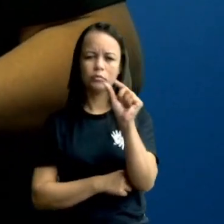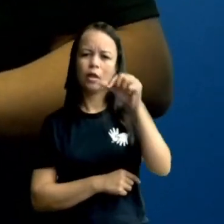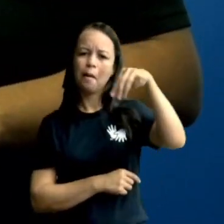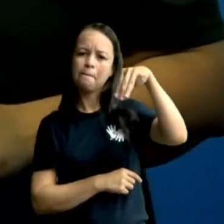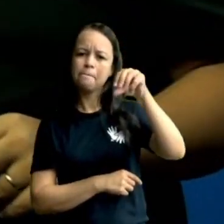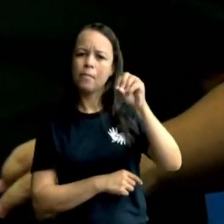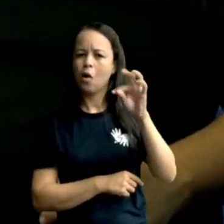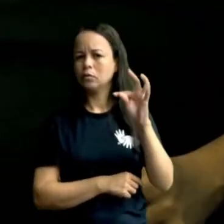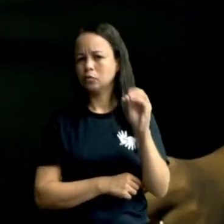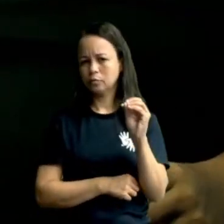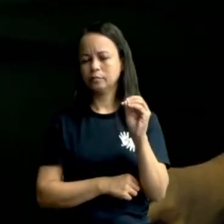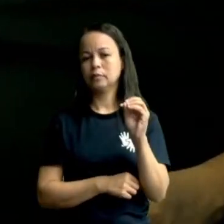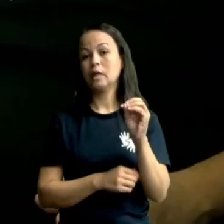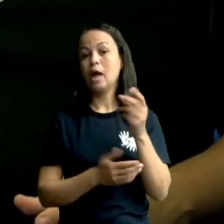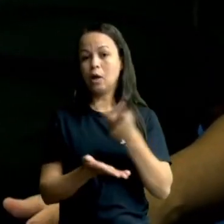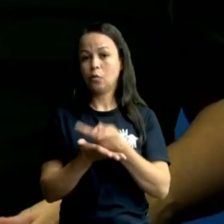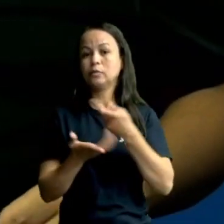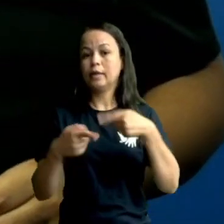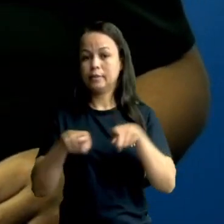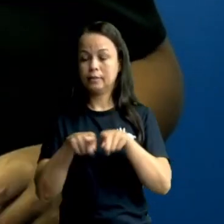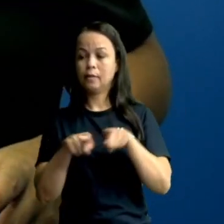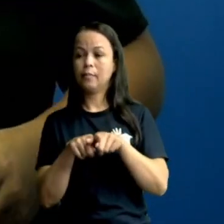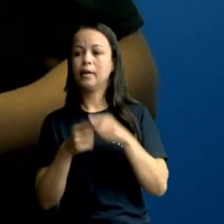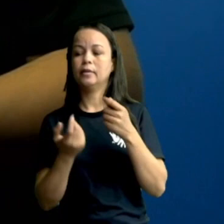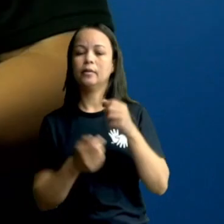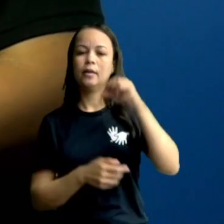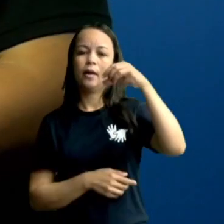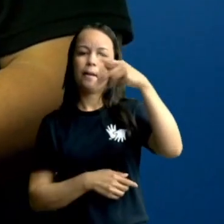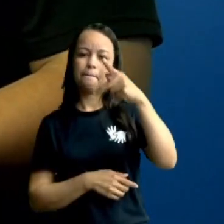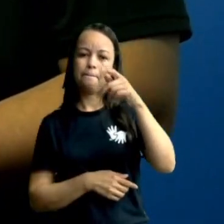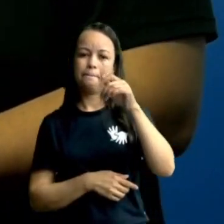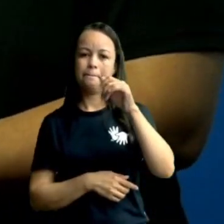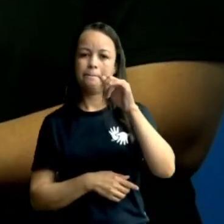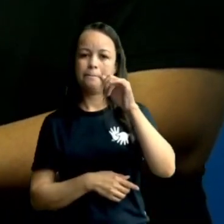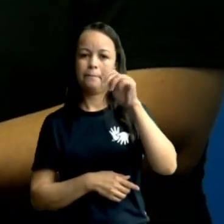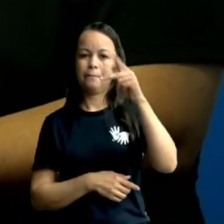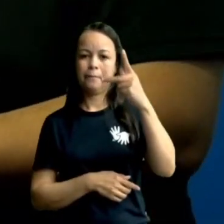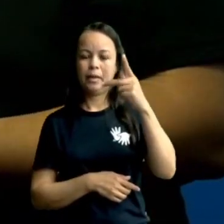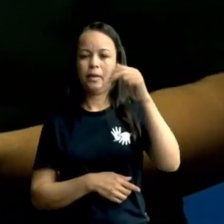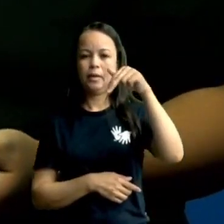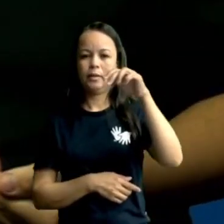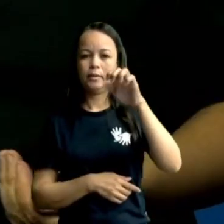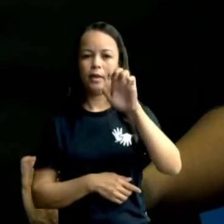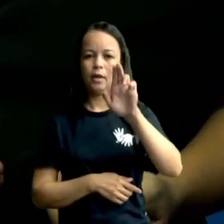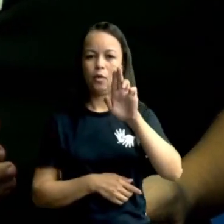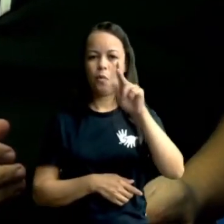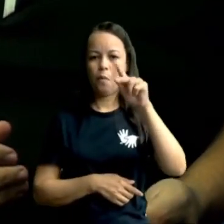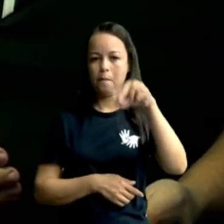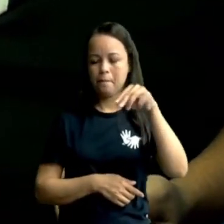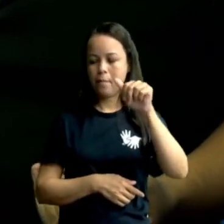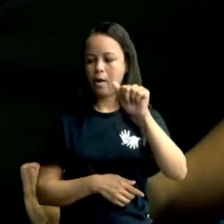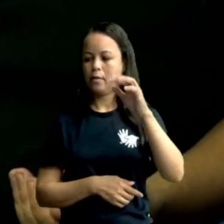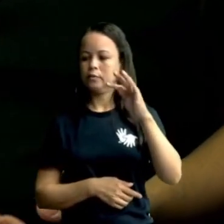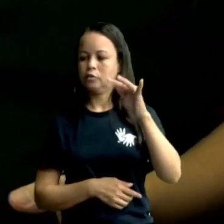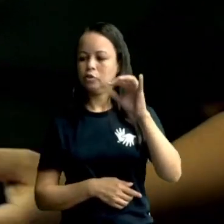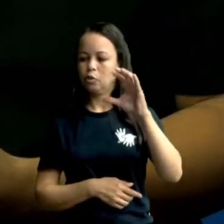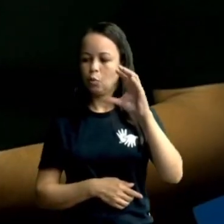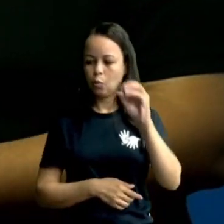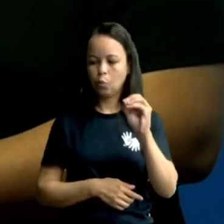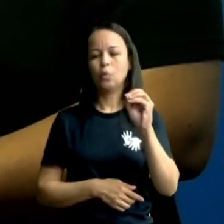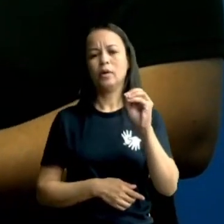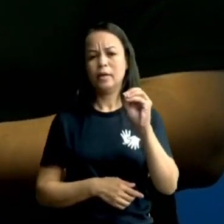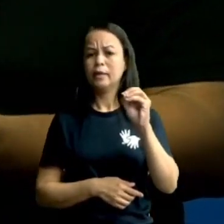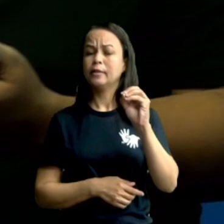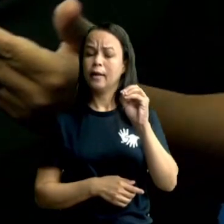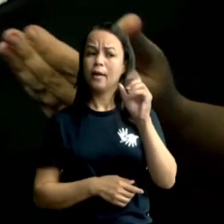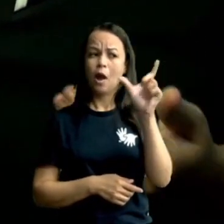pneumático, né? Pneumático, que é a palavra de origem. Ou seja, temos a palavra pneu, né?